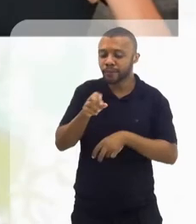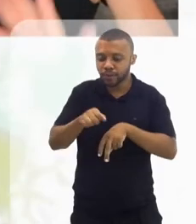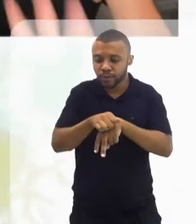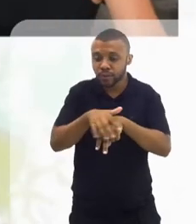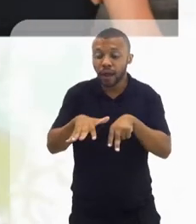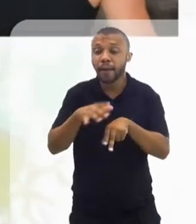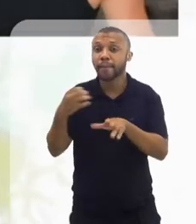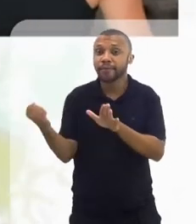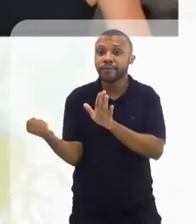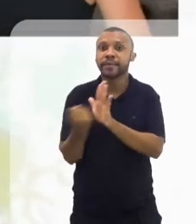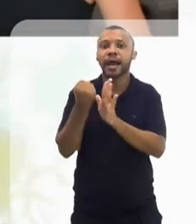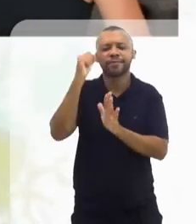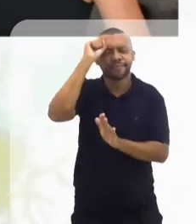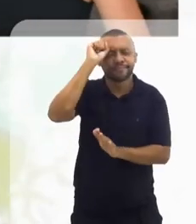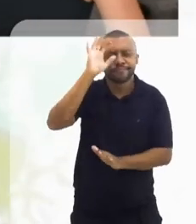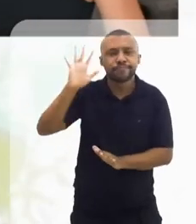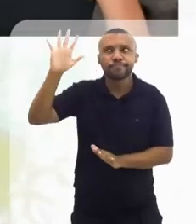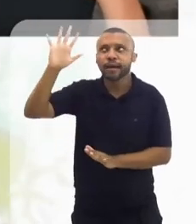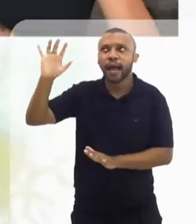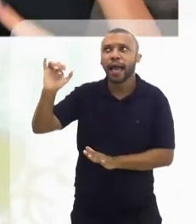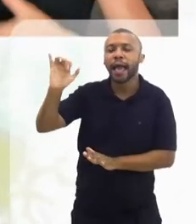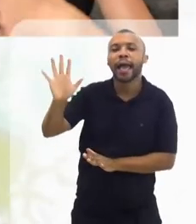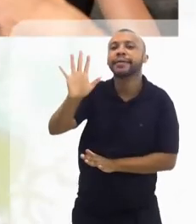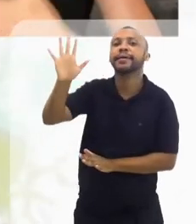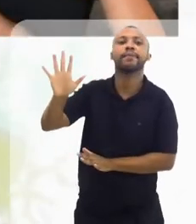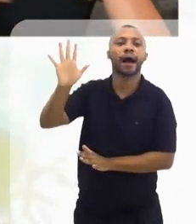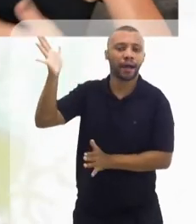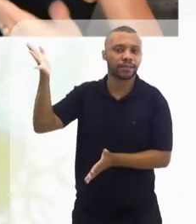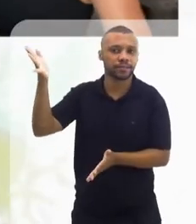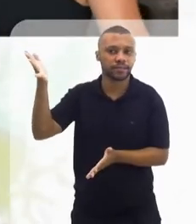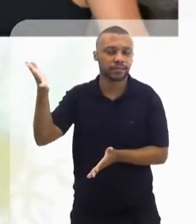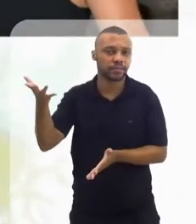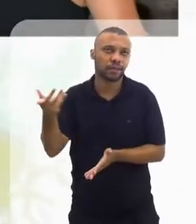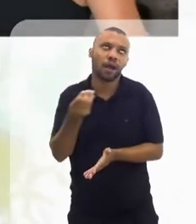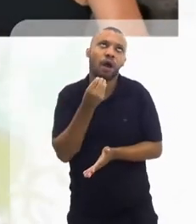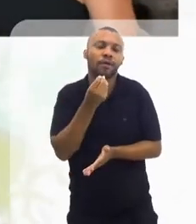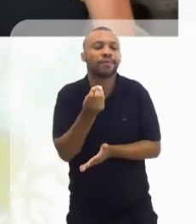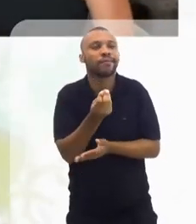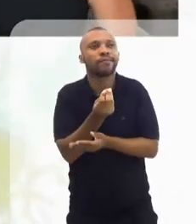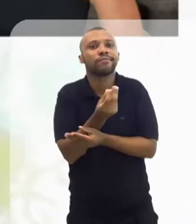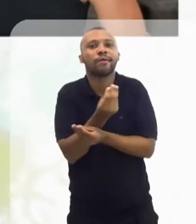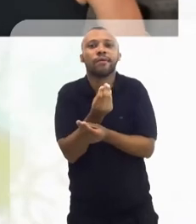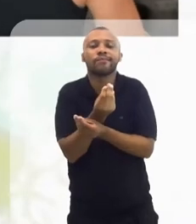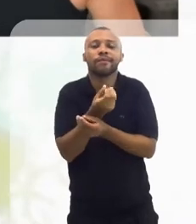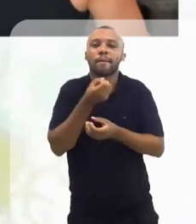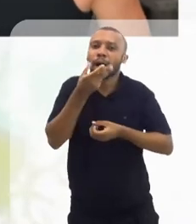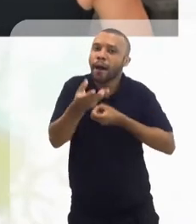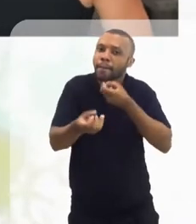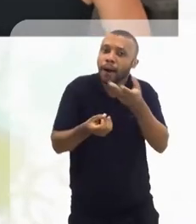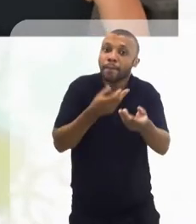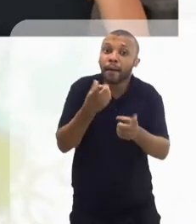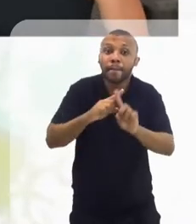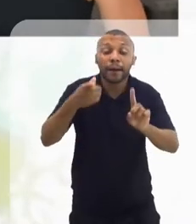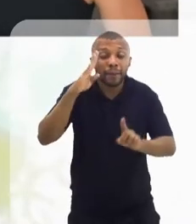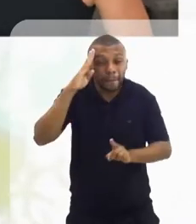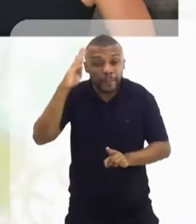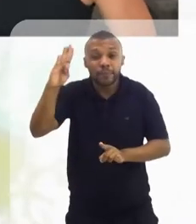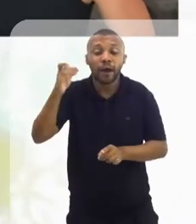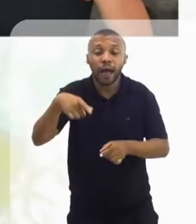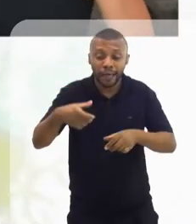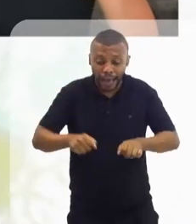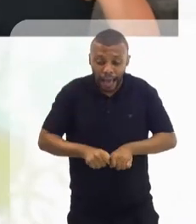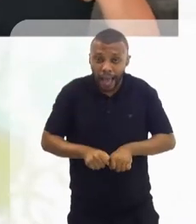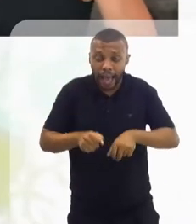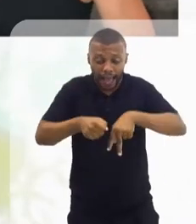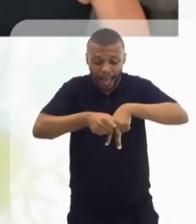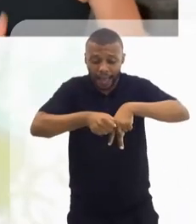saias, mas foi essa imagem que ficou. E a gente ouvia. Impressionante. Vocês falavam É um milhão de impressionante. coisas, mas a saia é que era mais